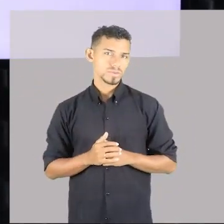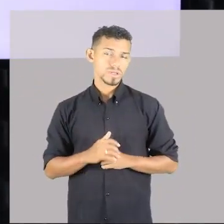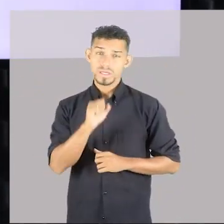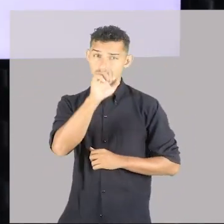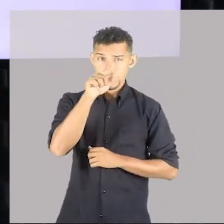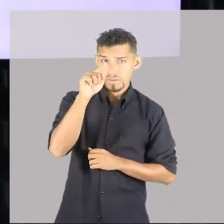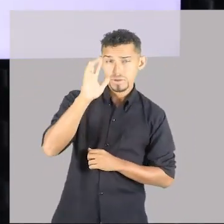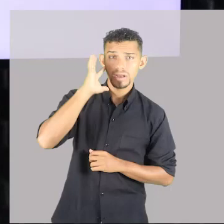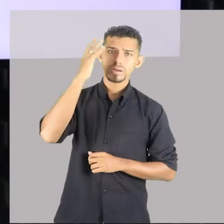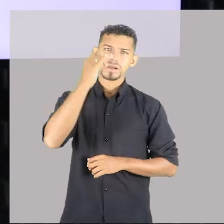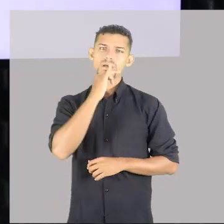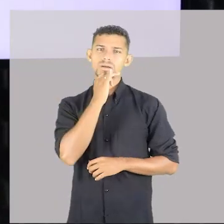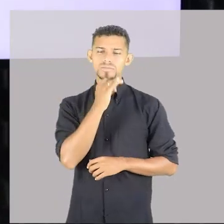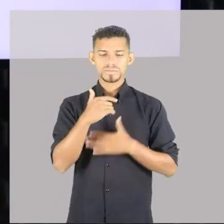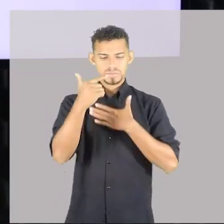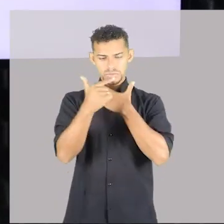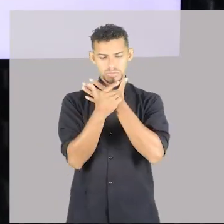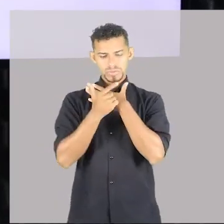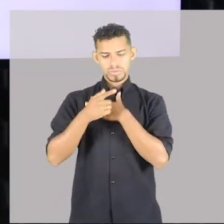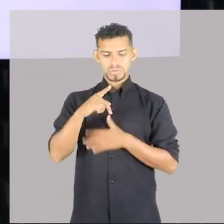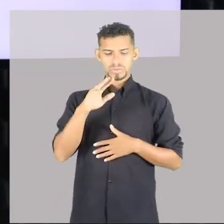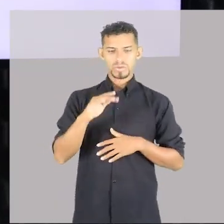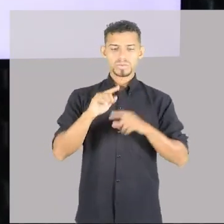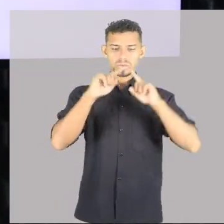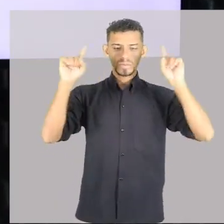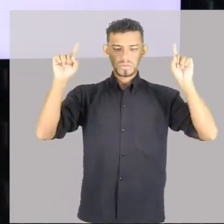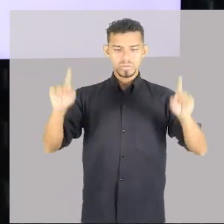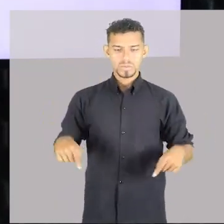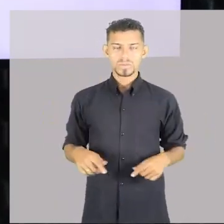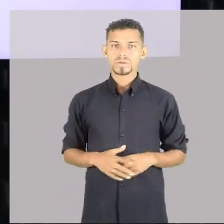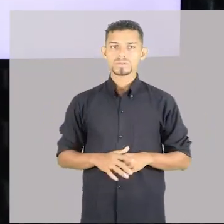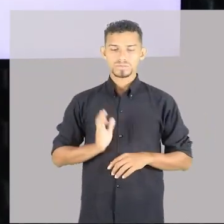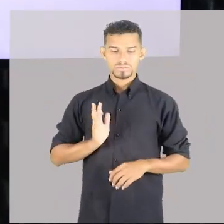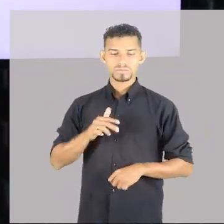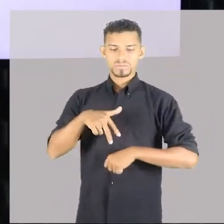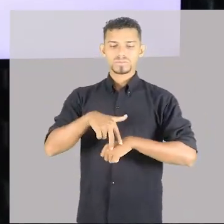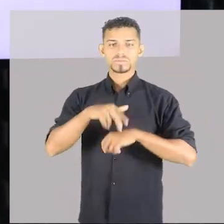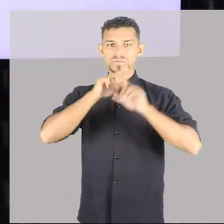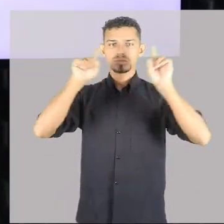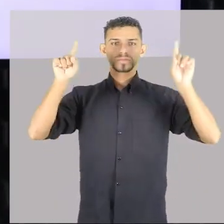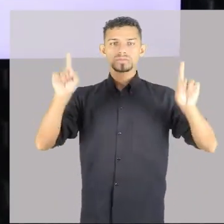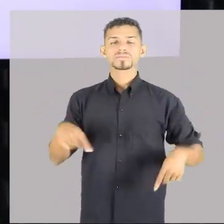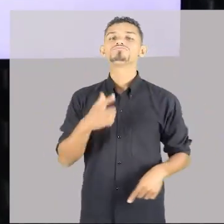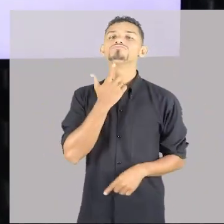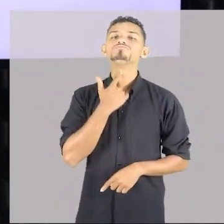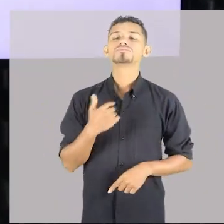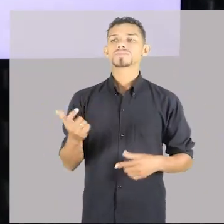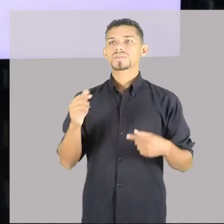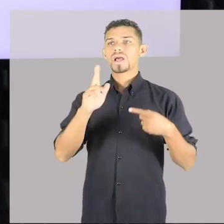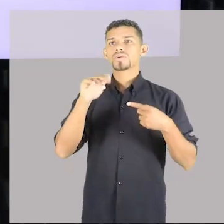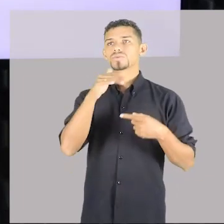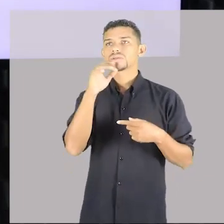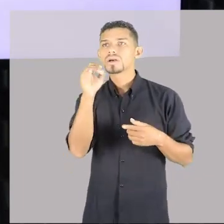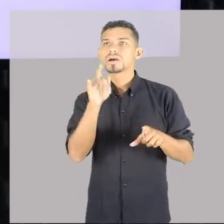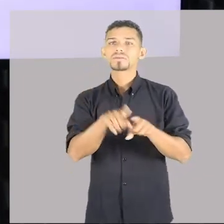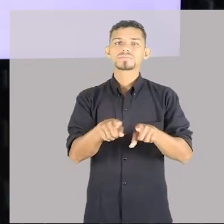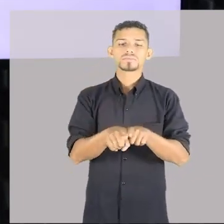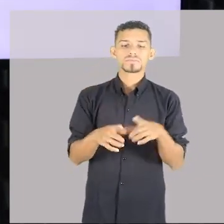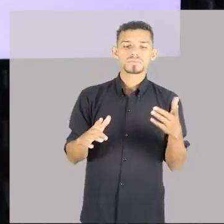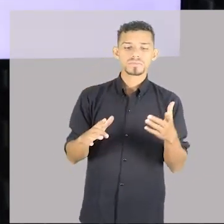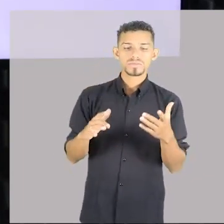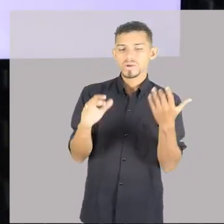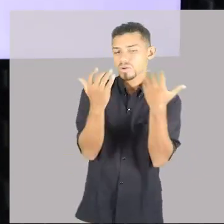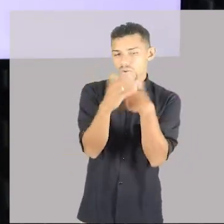você, eventualmente, quando o cargo público assumir o cargo público que você deseja na União, por meio do concurso nacional